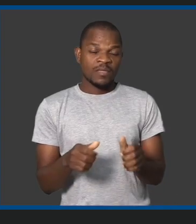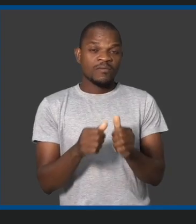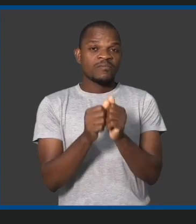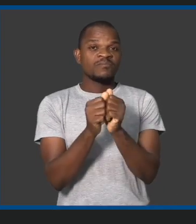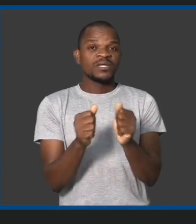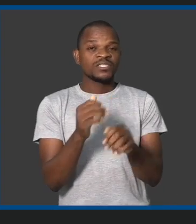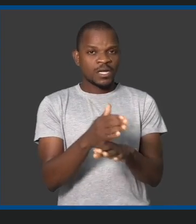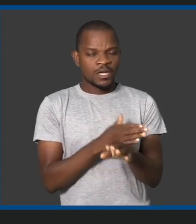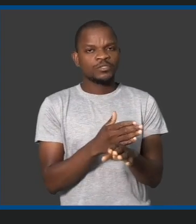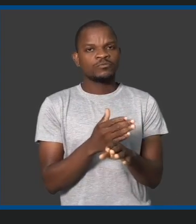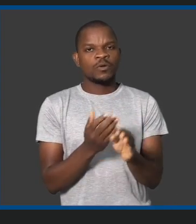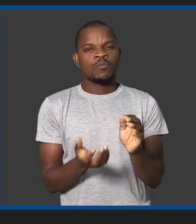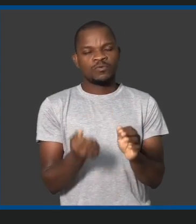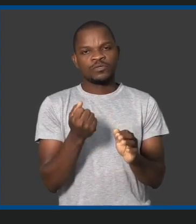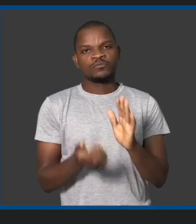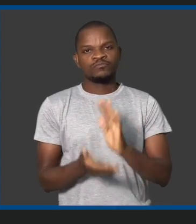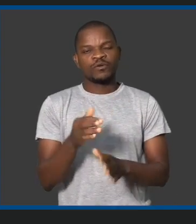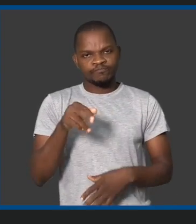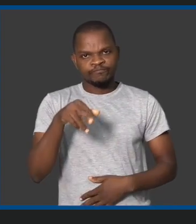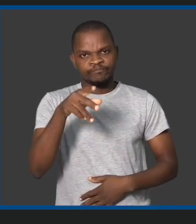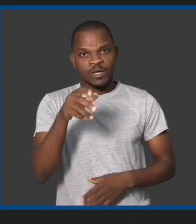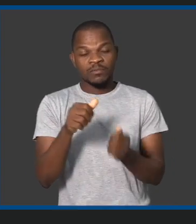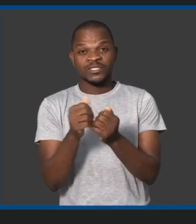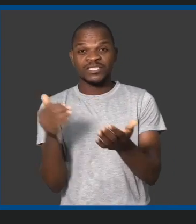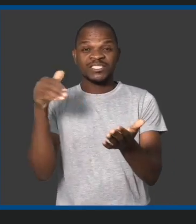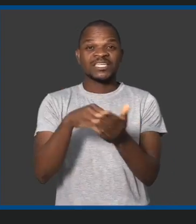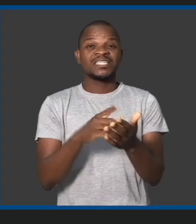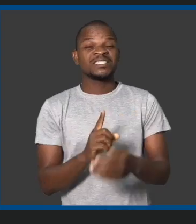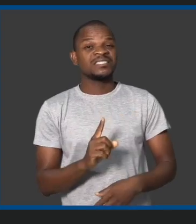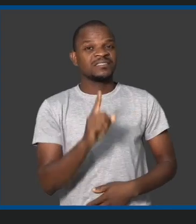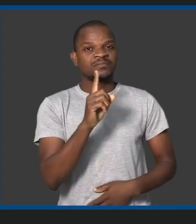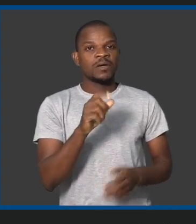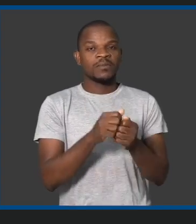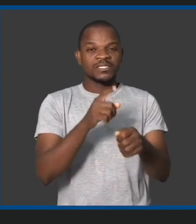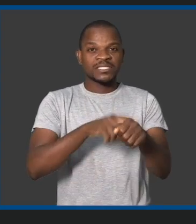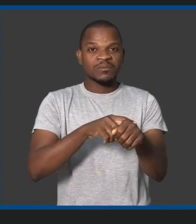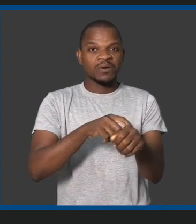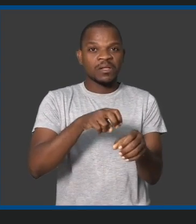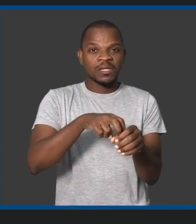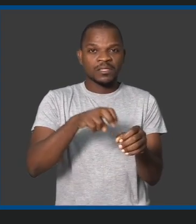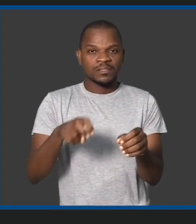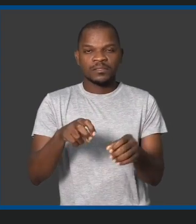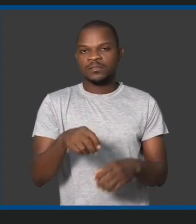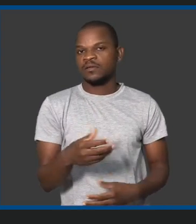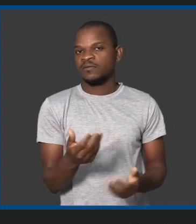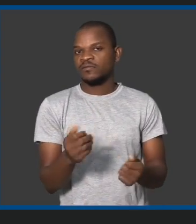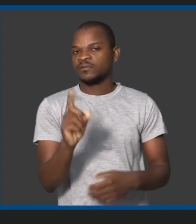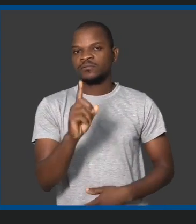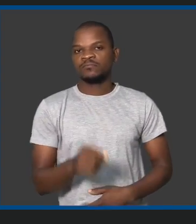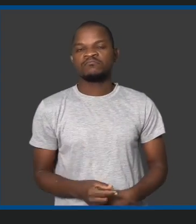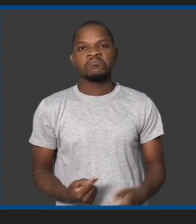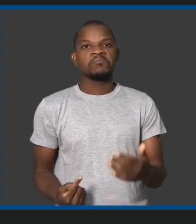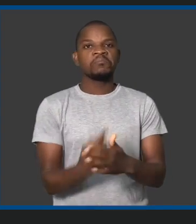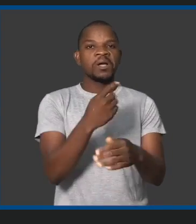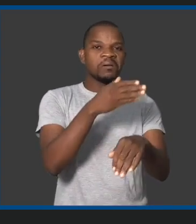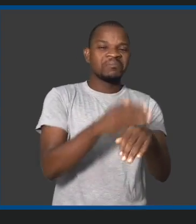problemas, ele poderia subir, mas desceria com problemas. Porque há um acidente, poderia acontecer com ele, fermentos. E ele só